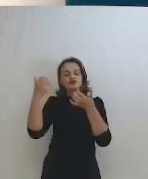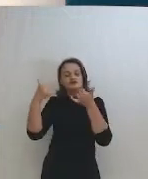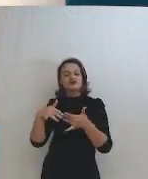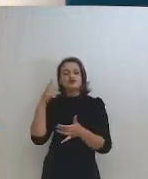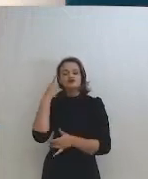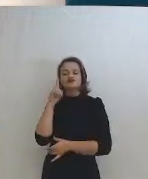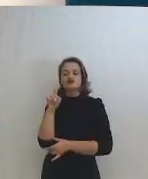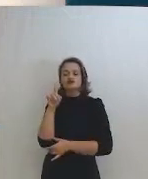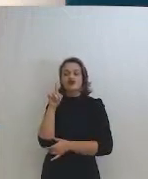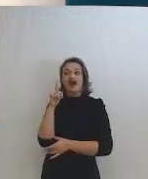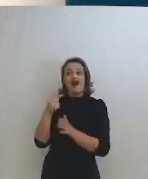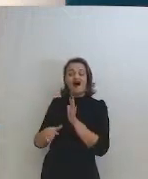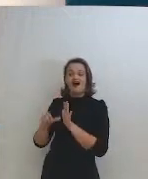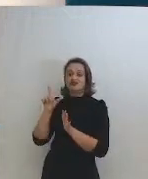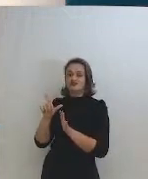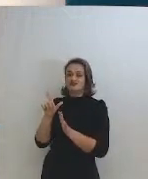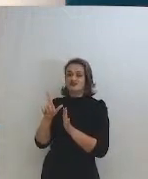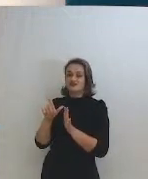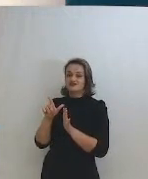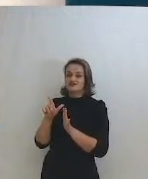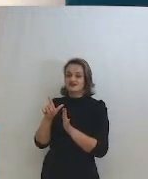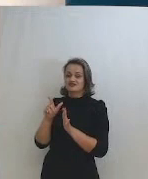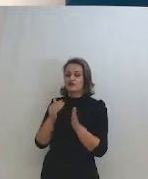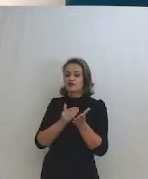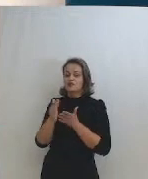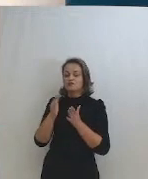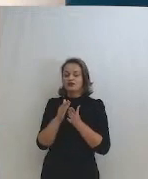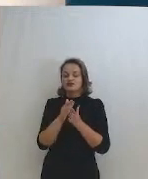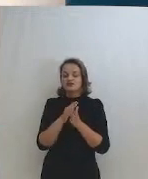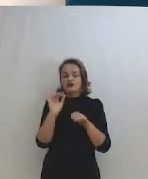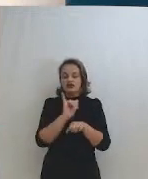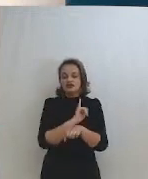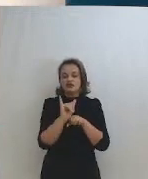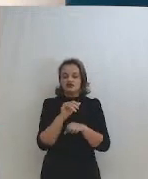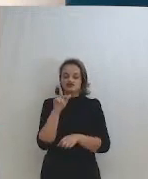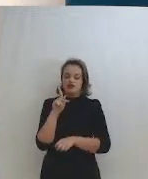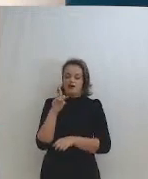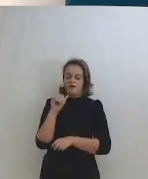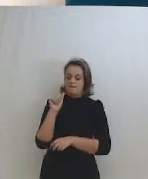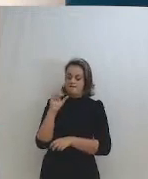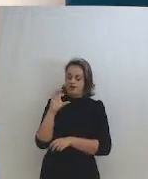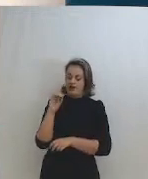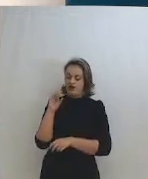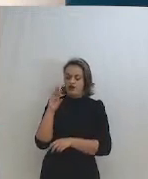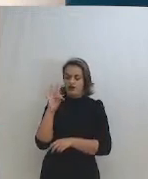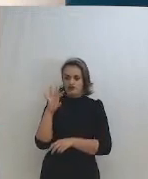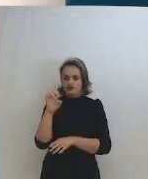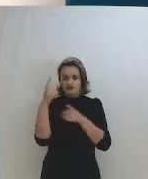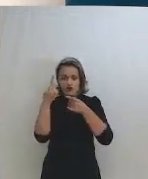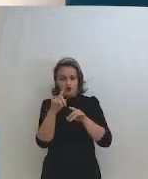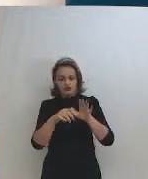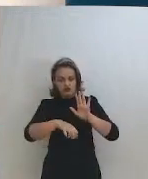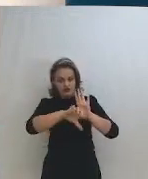à vigência do pacote anticrime, ou seja, não conferindo status de decisão revisional acerca